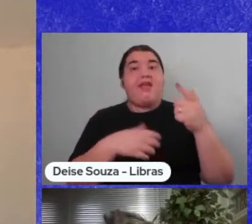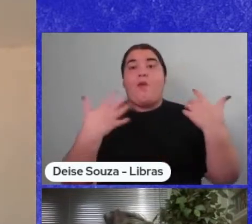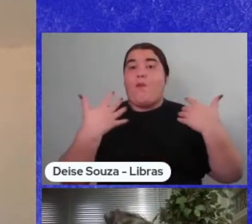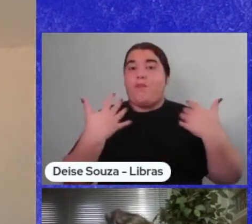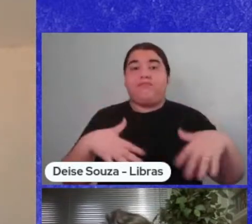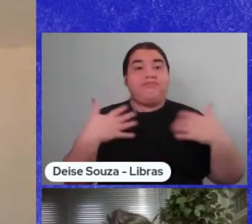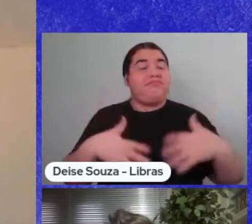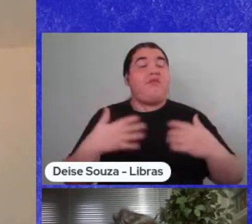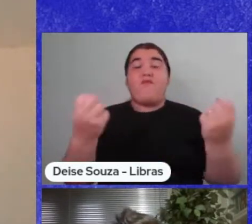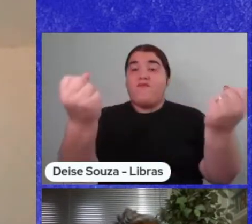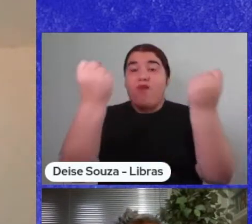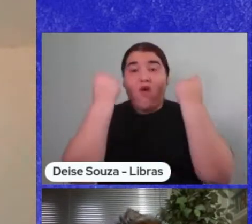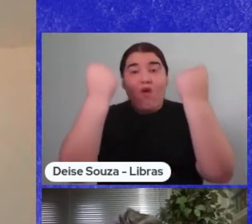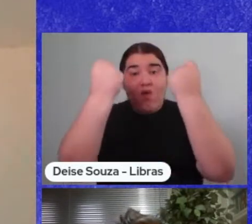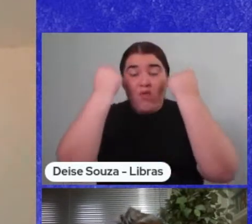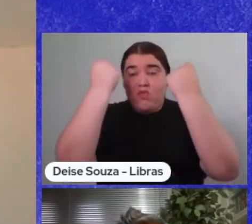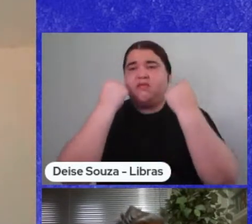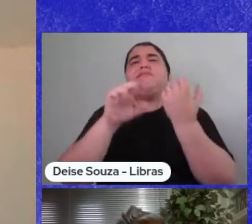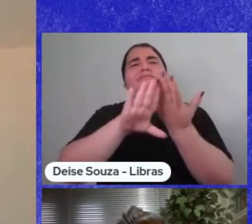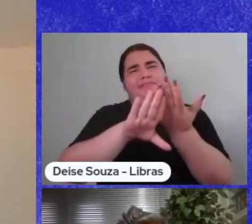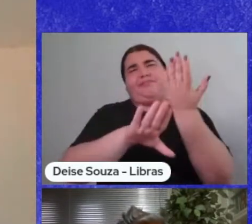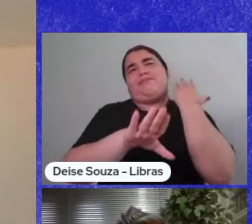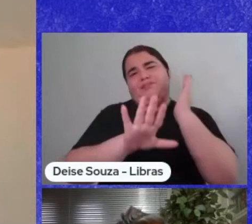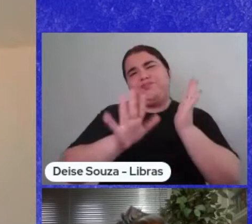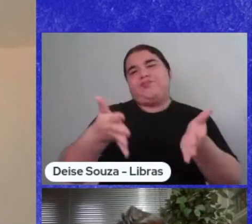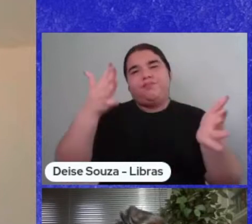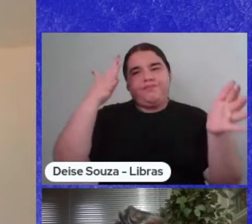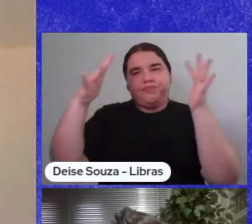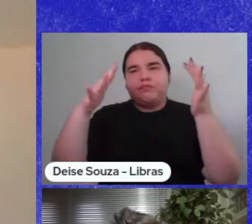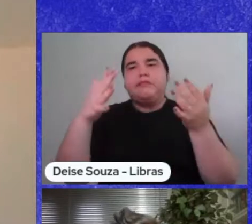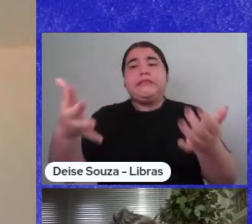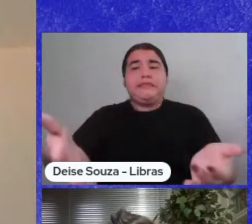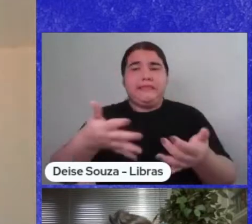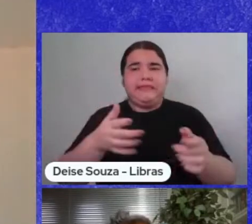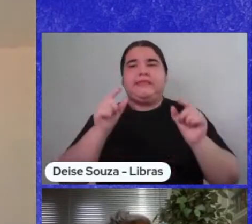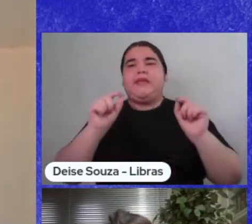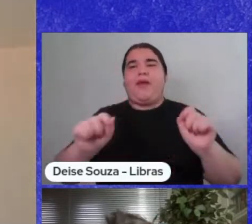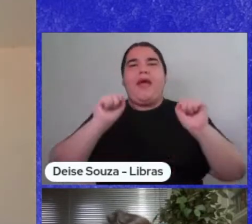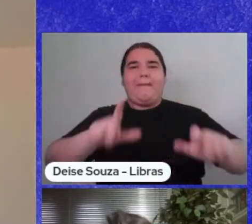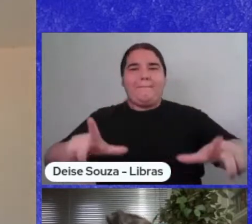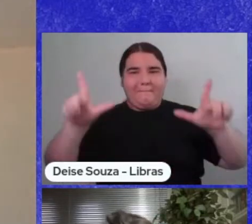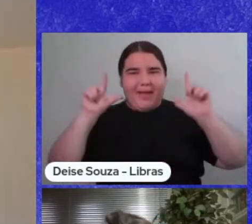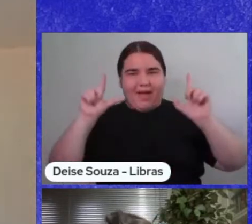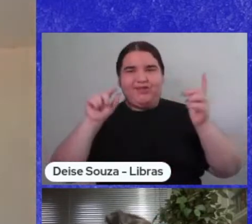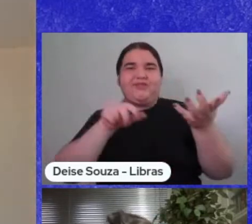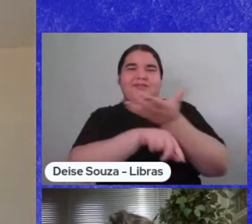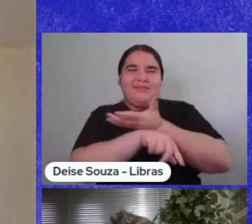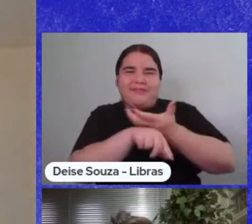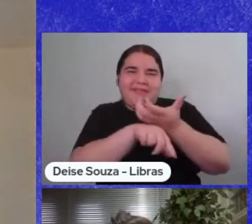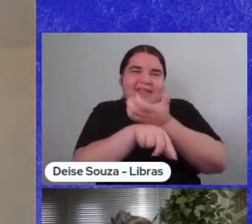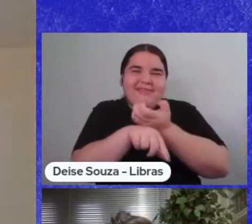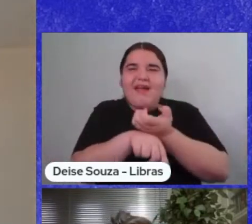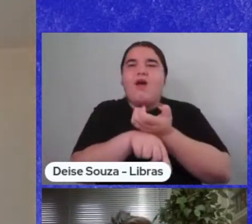muito forte, assim, muito latente, que já existia, que é de desmistificar todos esses símbolos que a gente, que é do